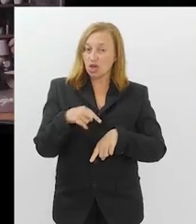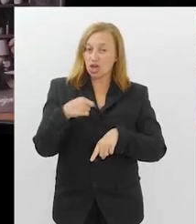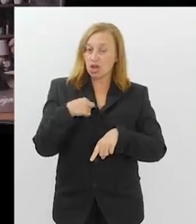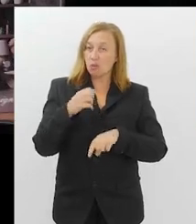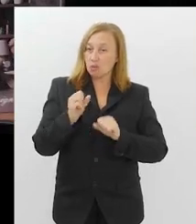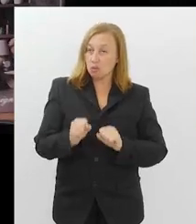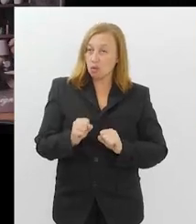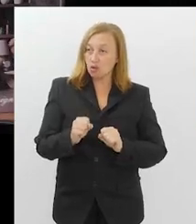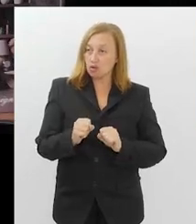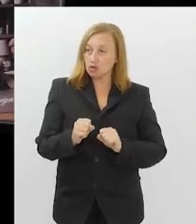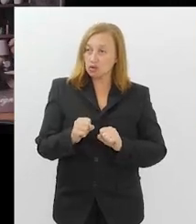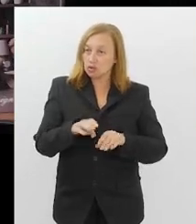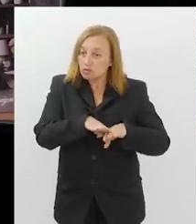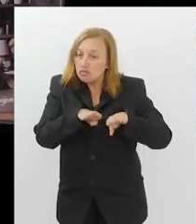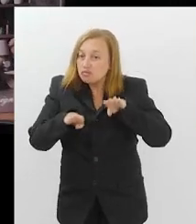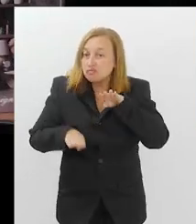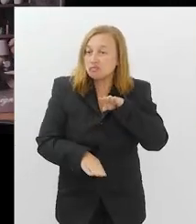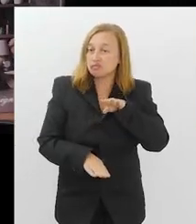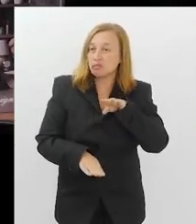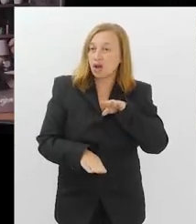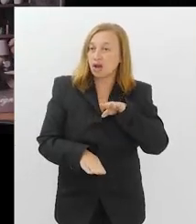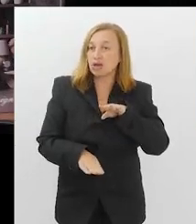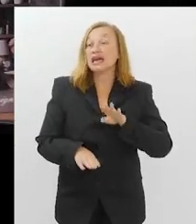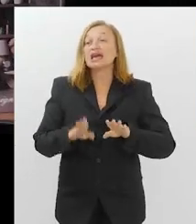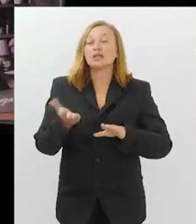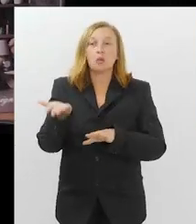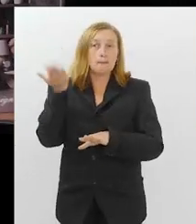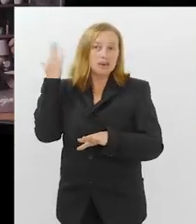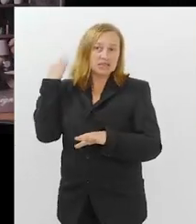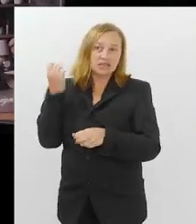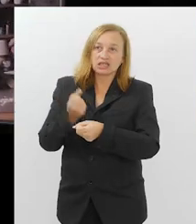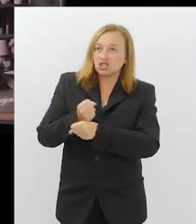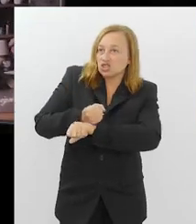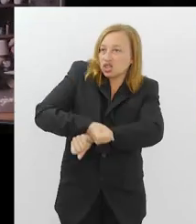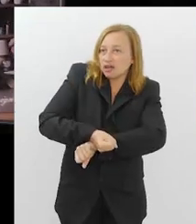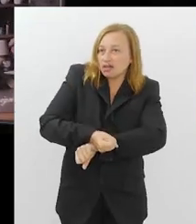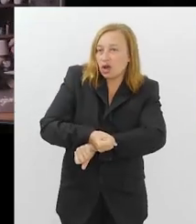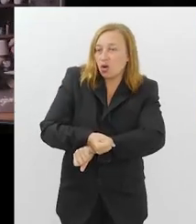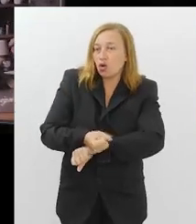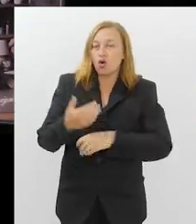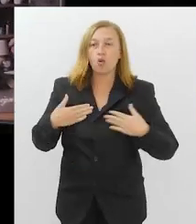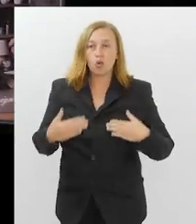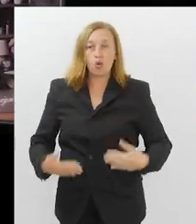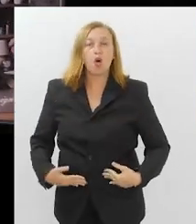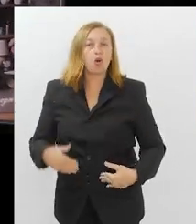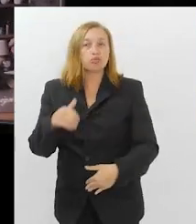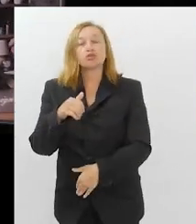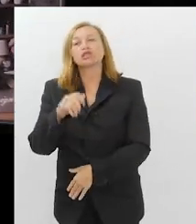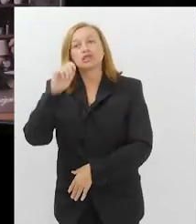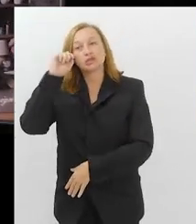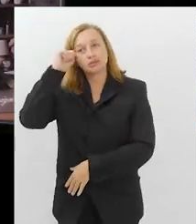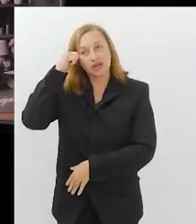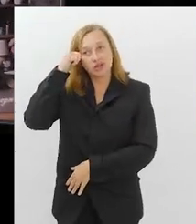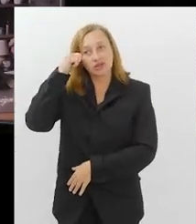essa coisa. Então, lá atrás, na época da escravização, esses corpos pretos foram